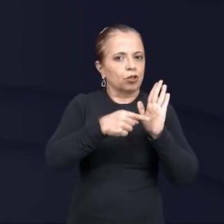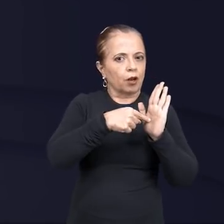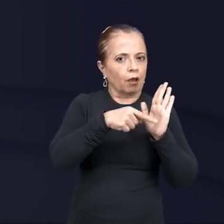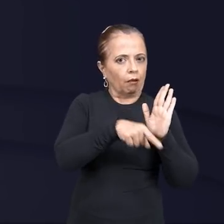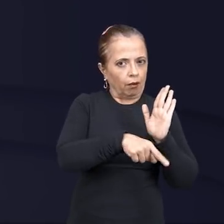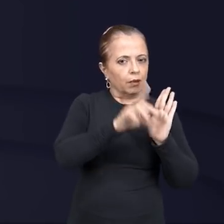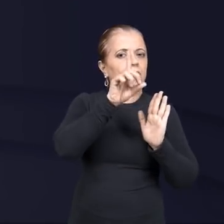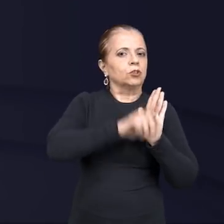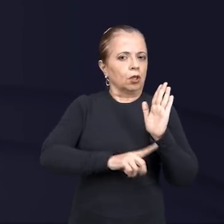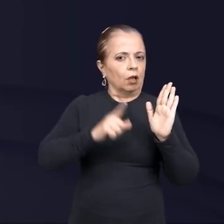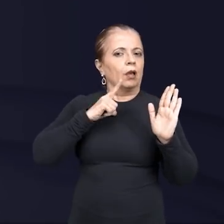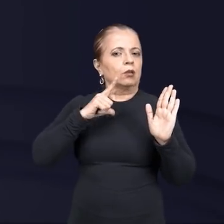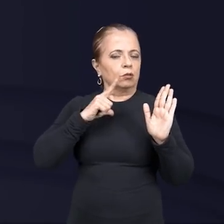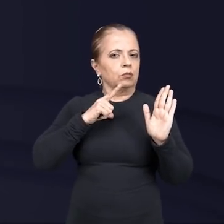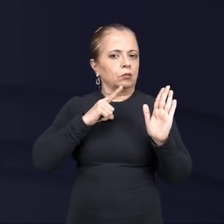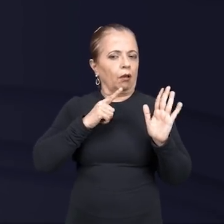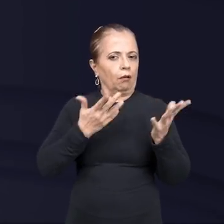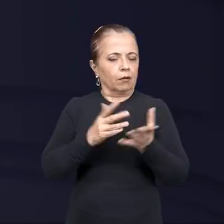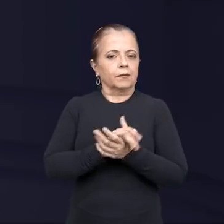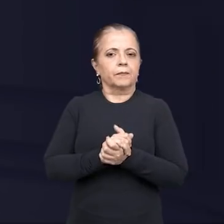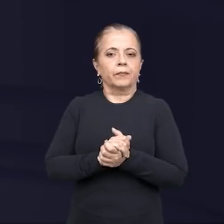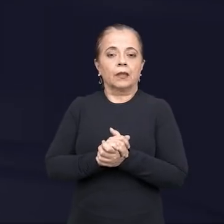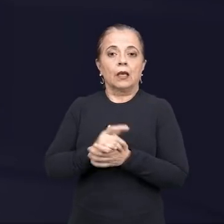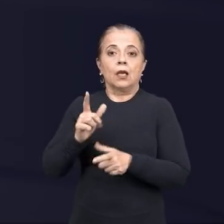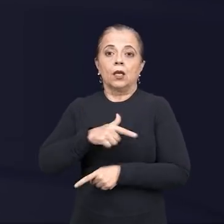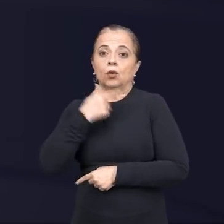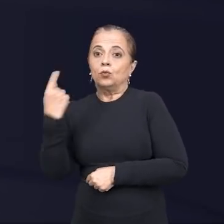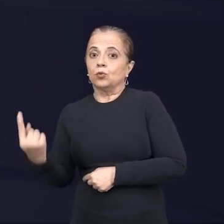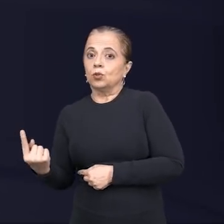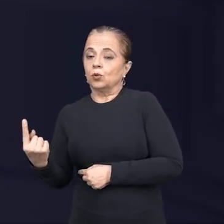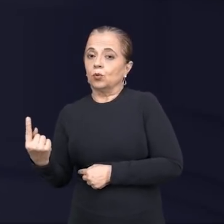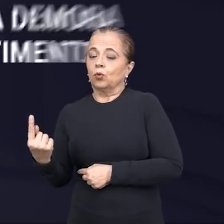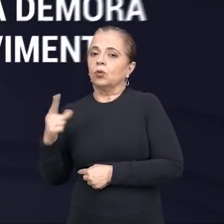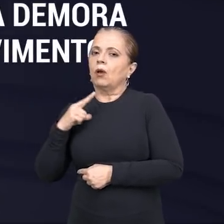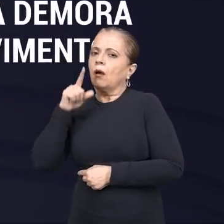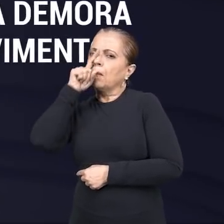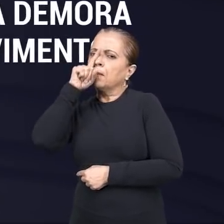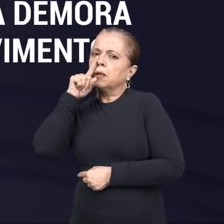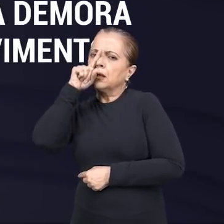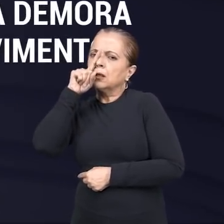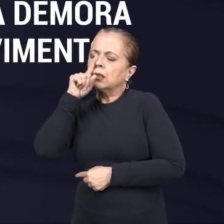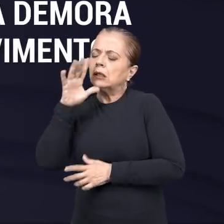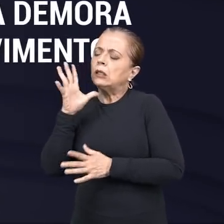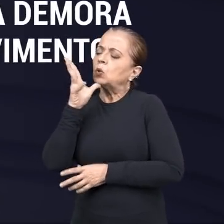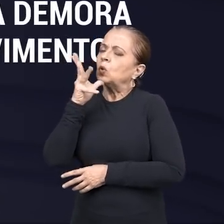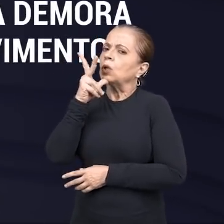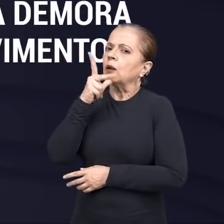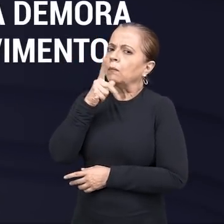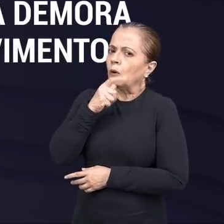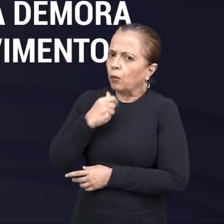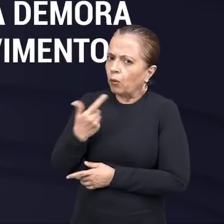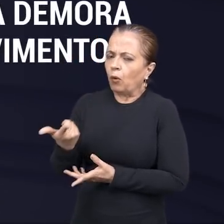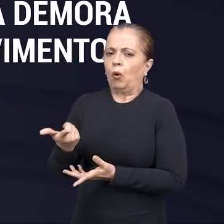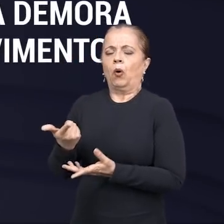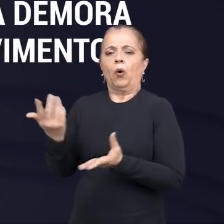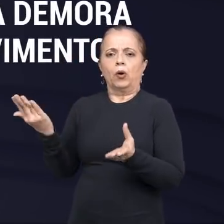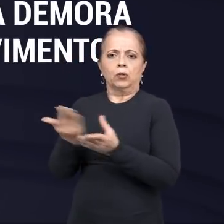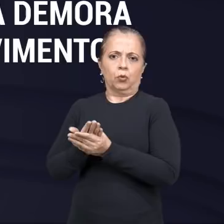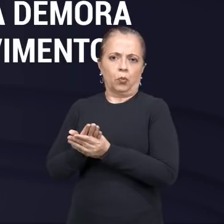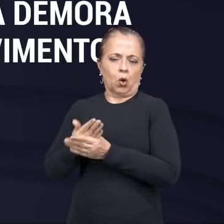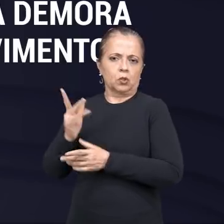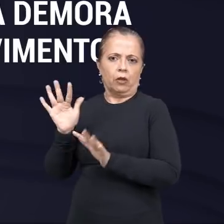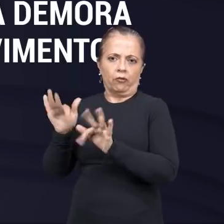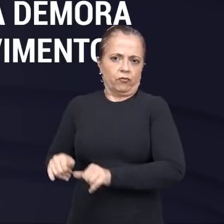está presente naquela situação sob exame, e você tem o perigo da demora do